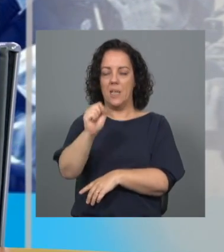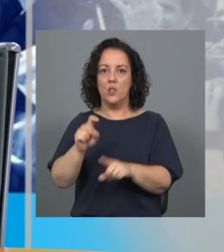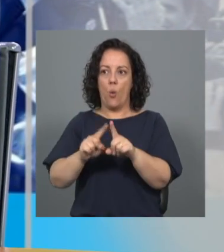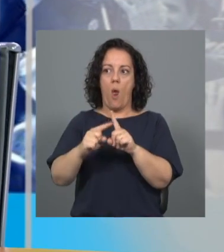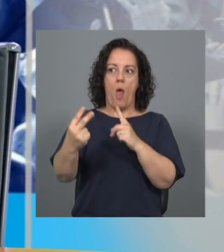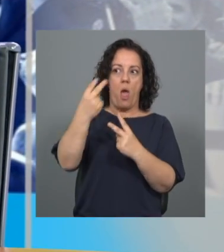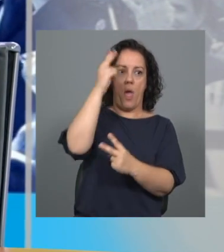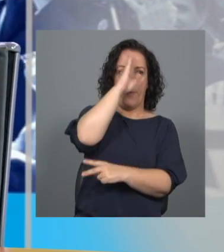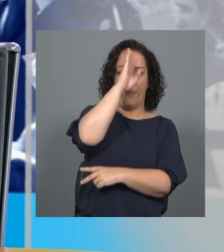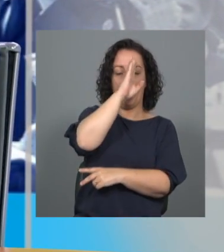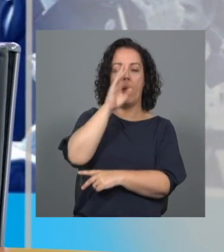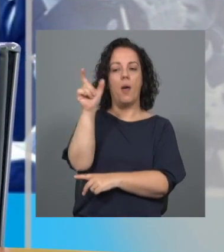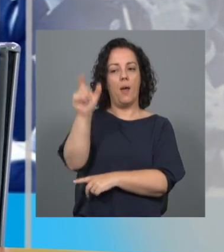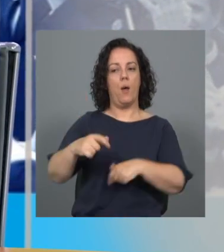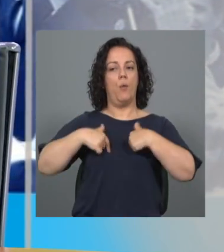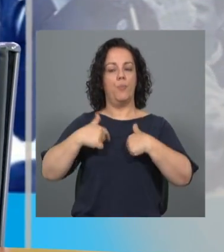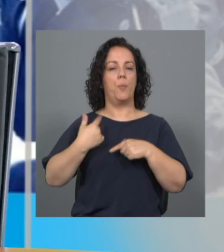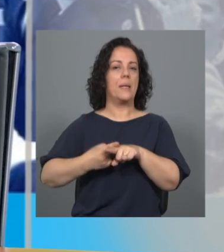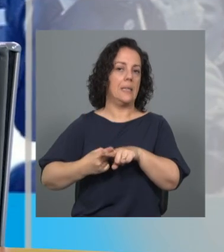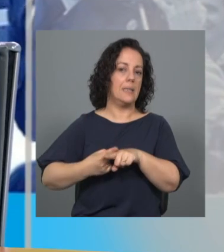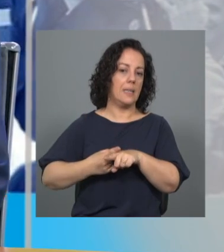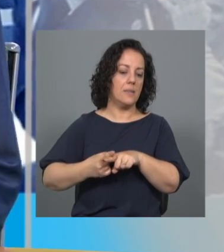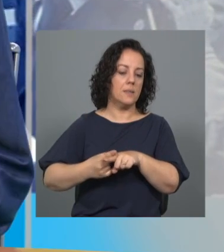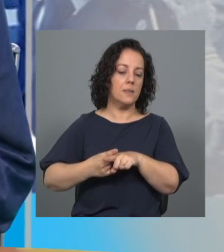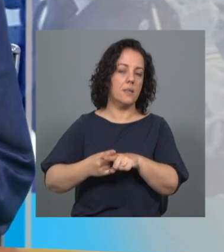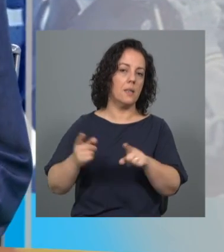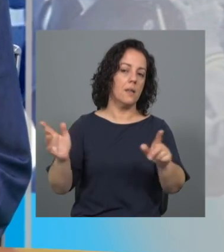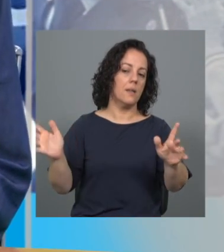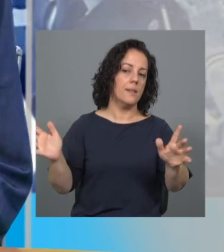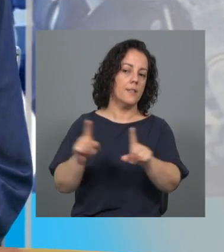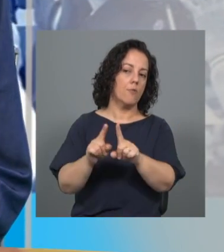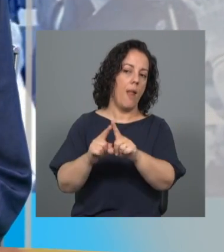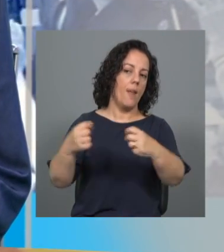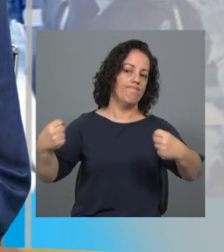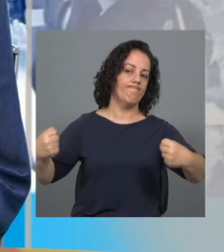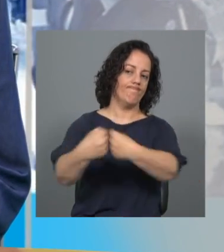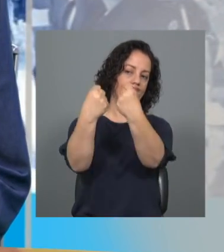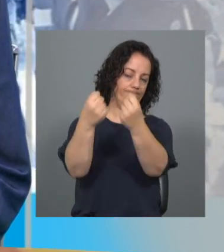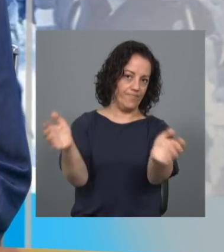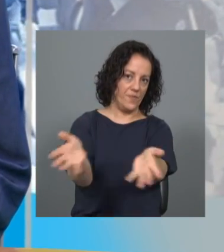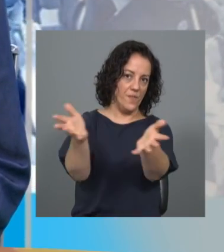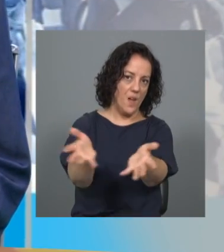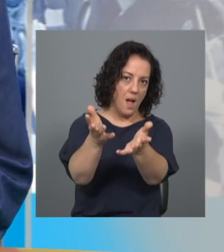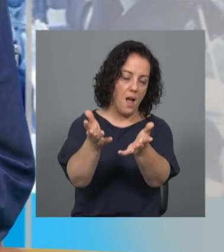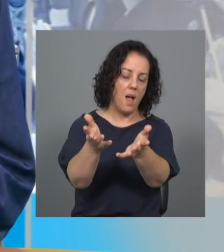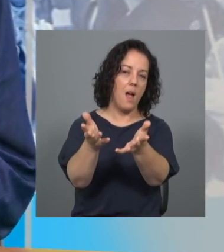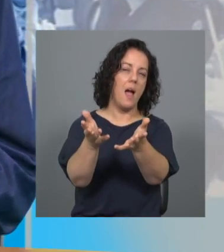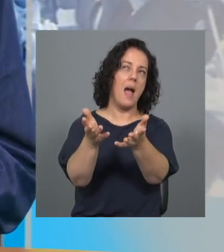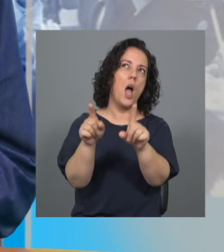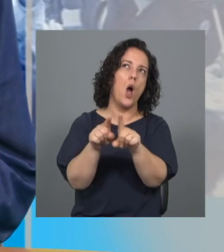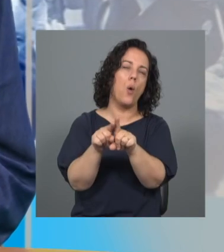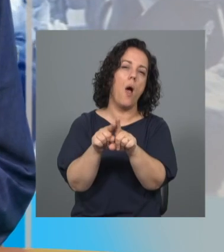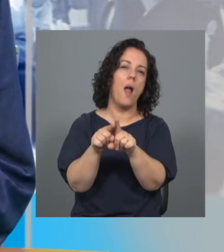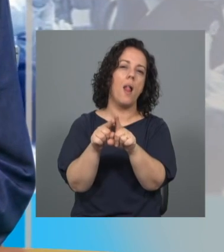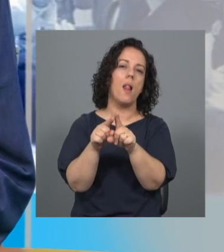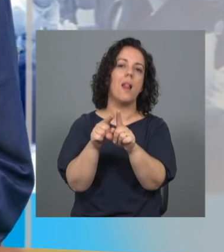situações, também lhe interessa um conflito em que necessariamente o grosso